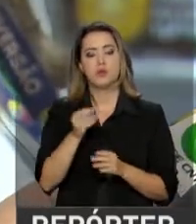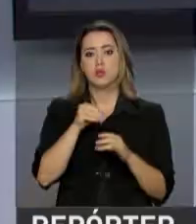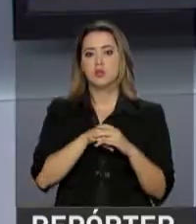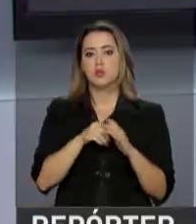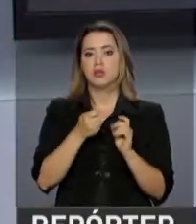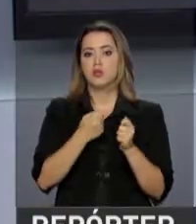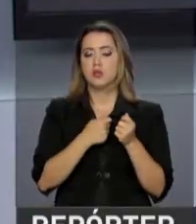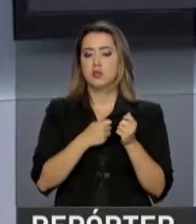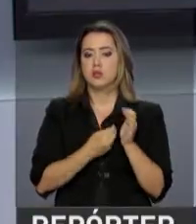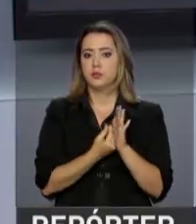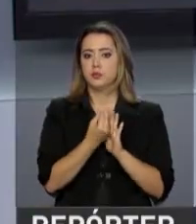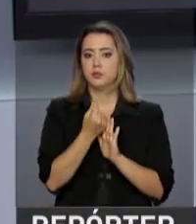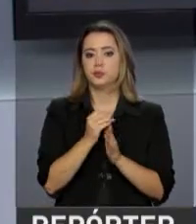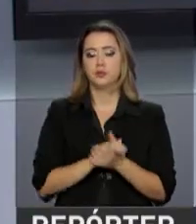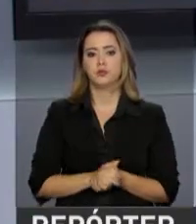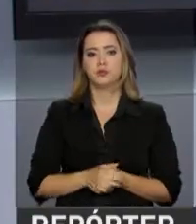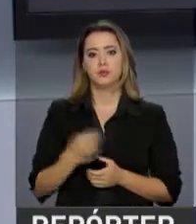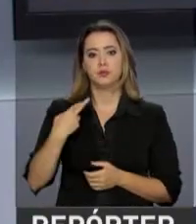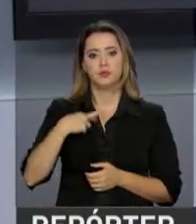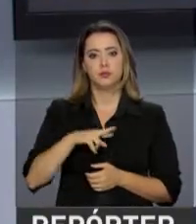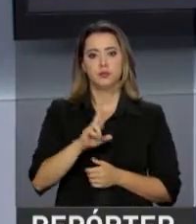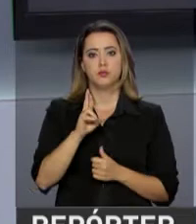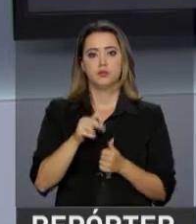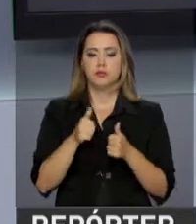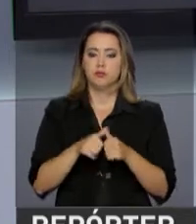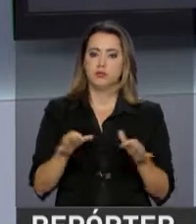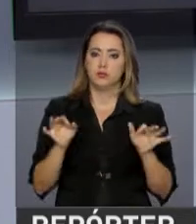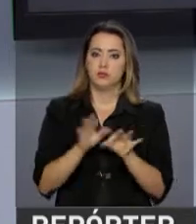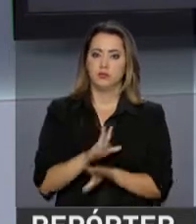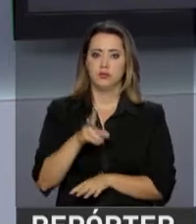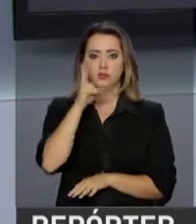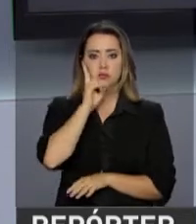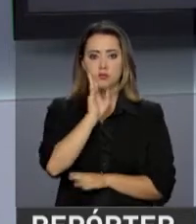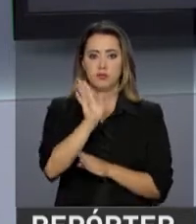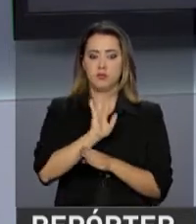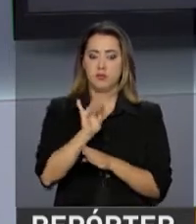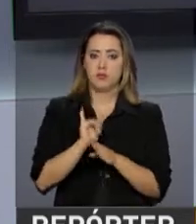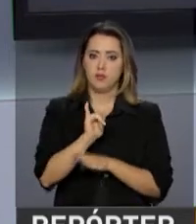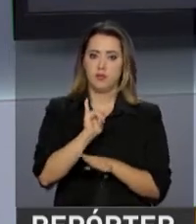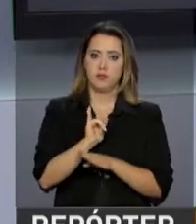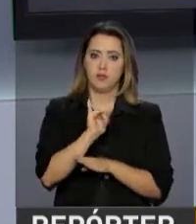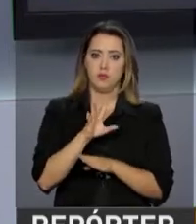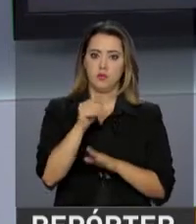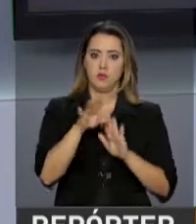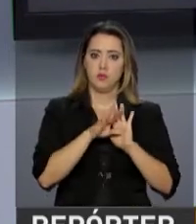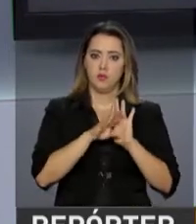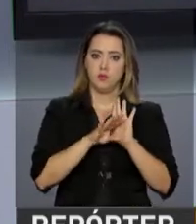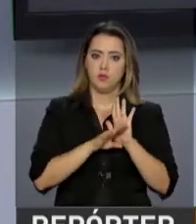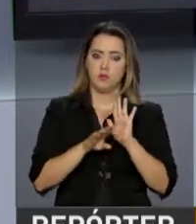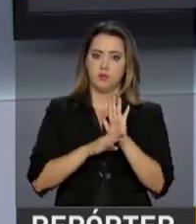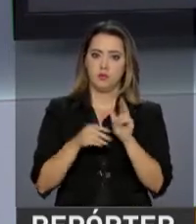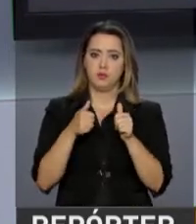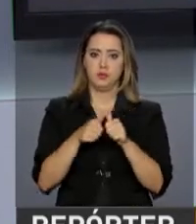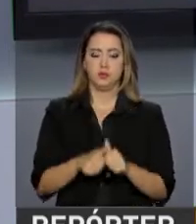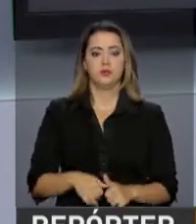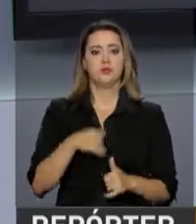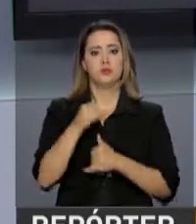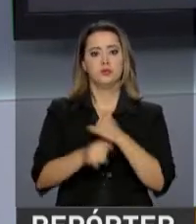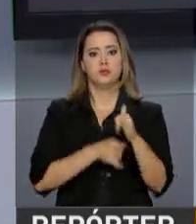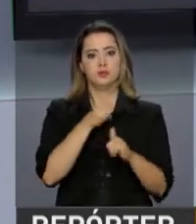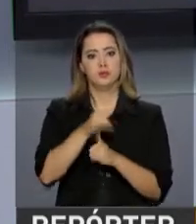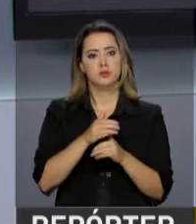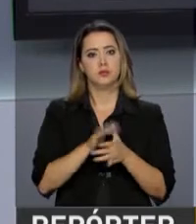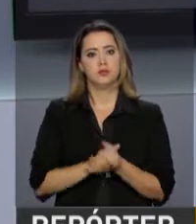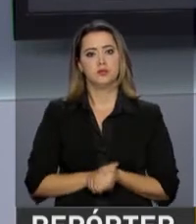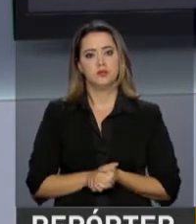mesmo o repórter nbr fica por aqui você pode rever as reportagens no youtube e toda nossa programação está